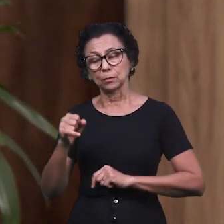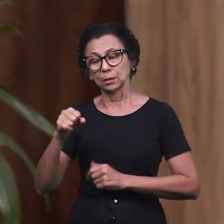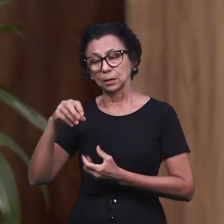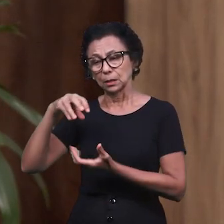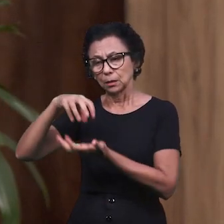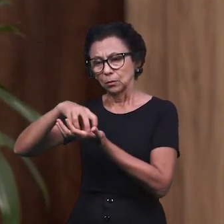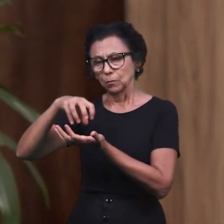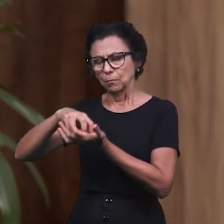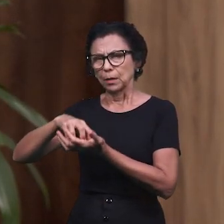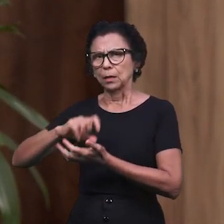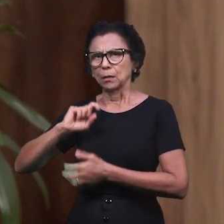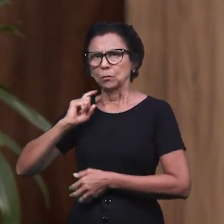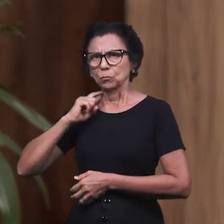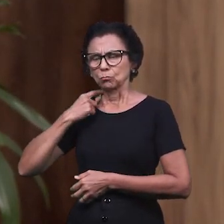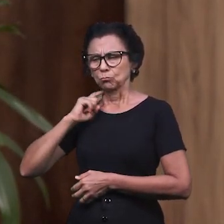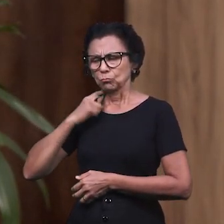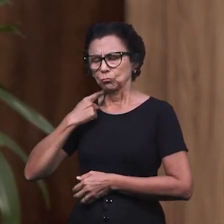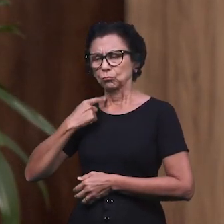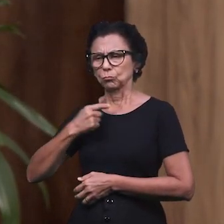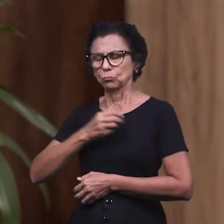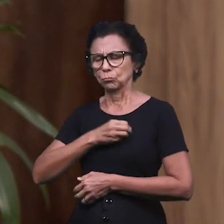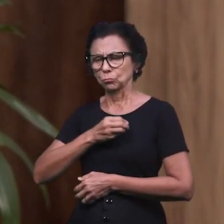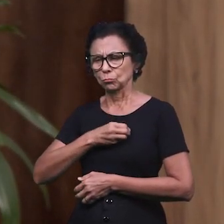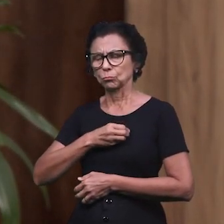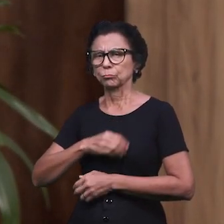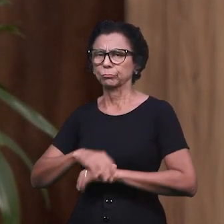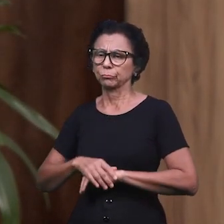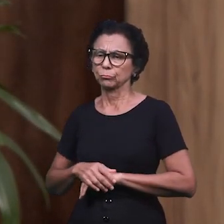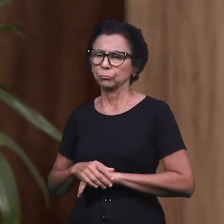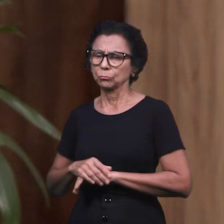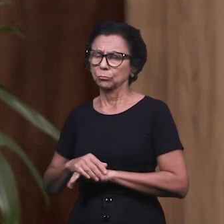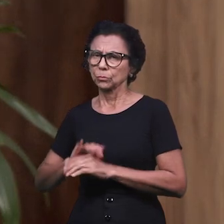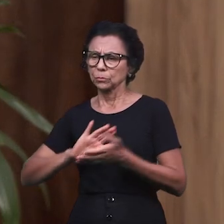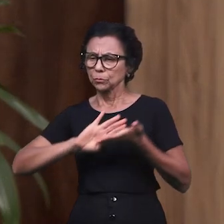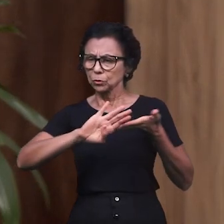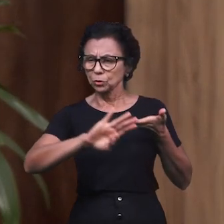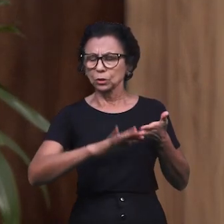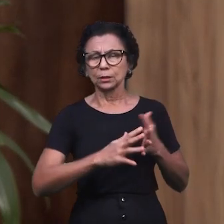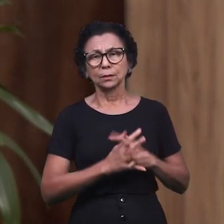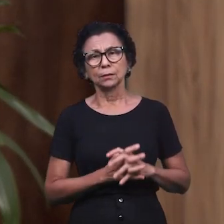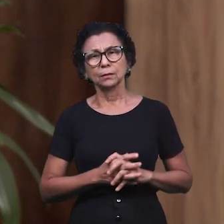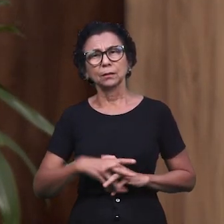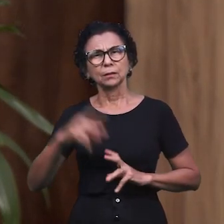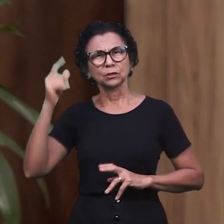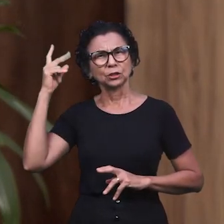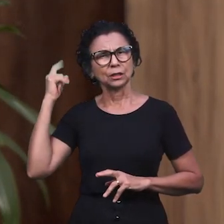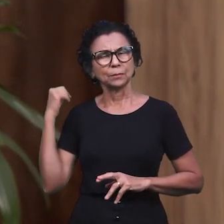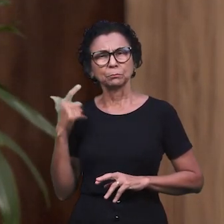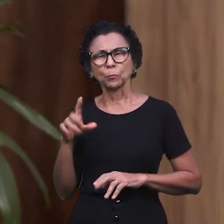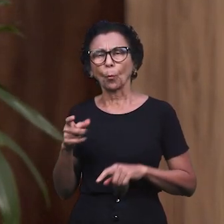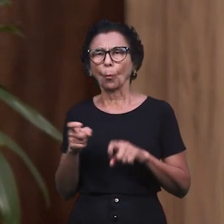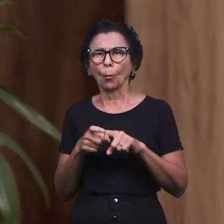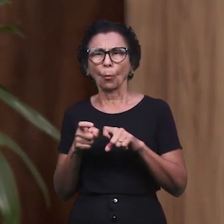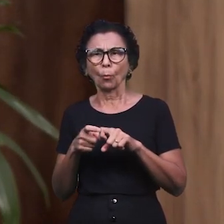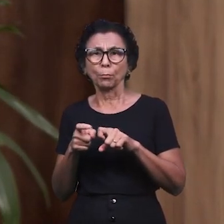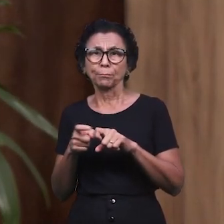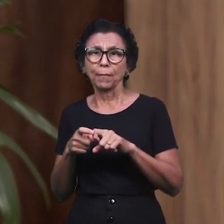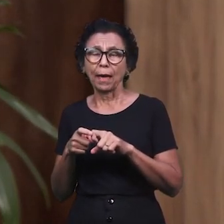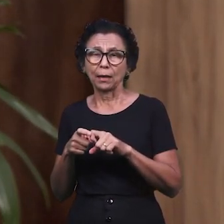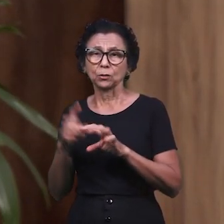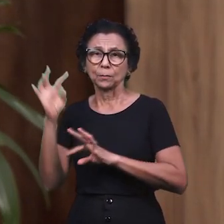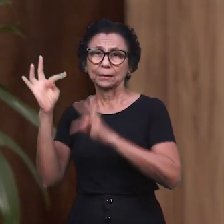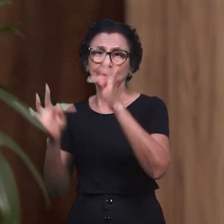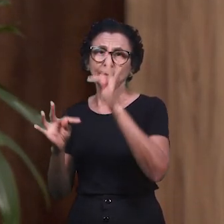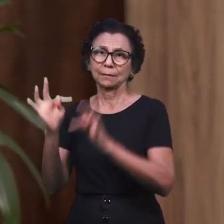ele fora. Por quê? A gente tem que lembrar, não existia medicina para cuidar de doente também, Tinha um cuidado do